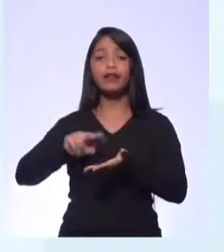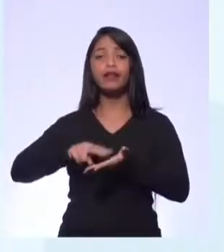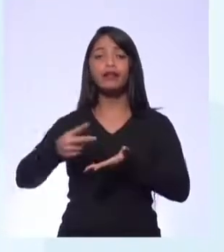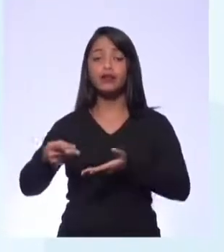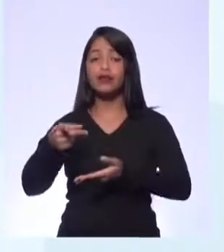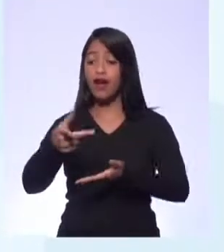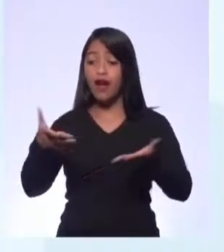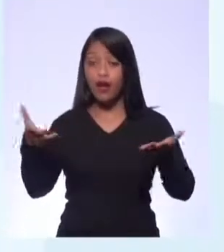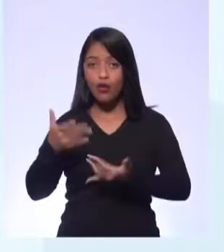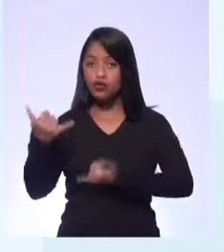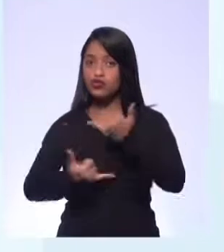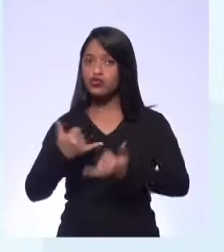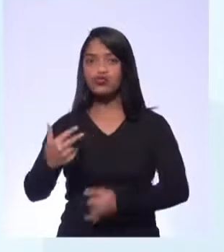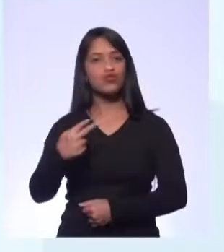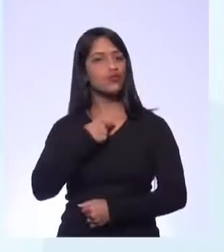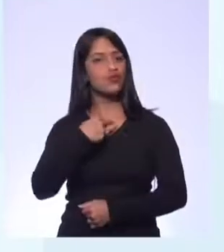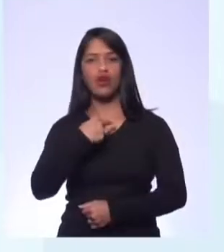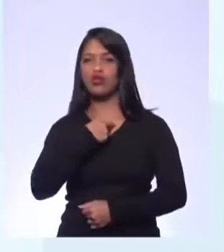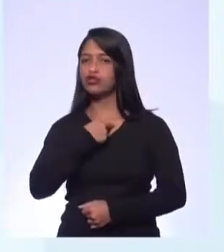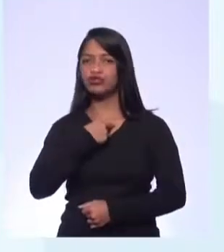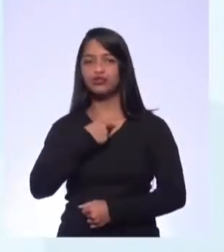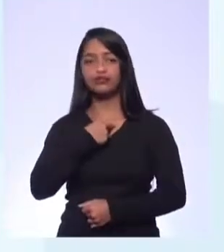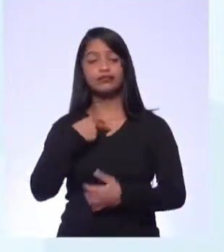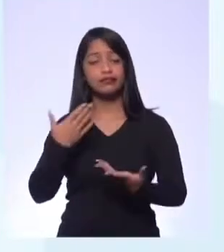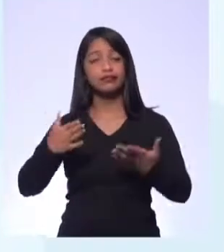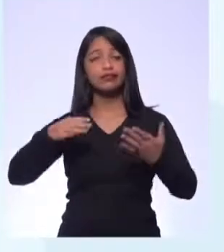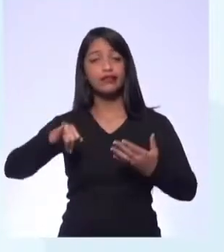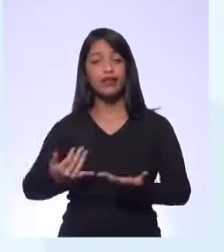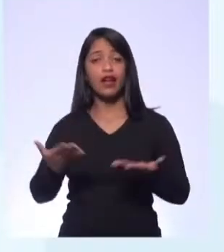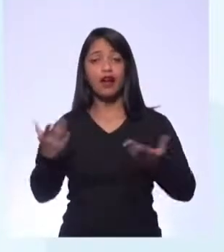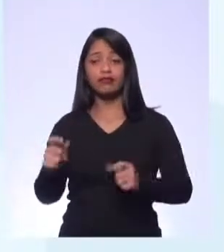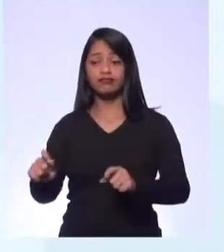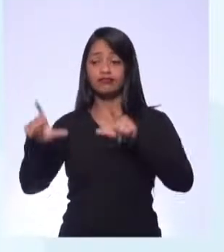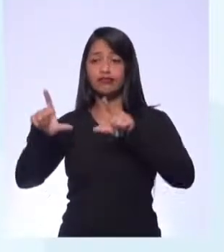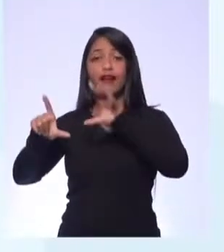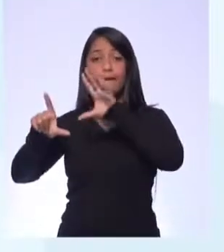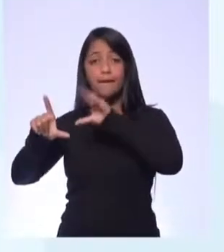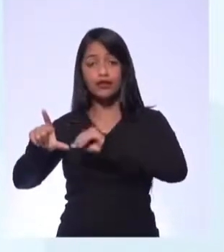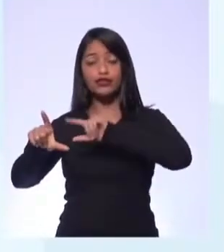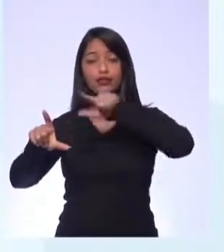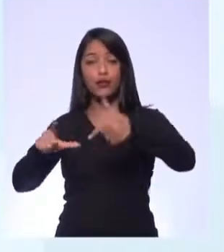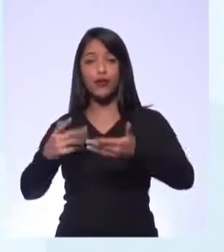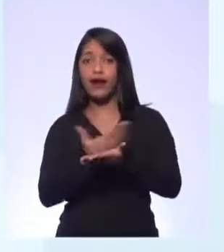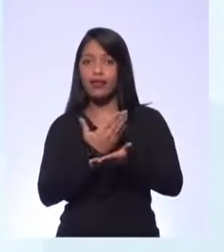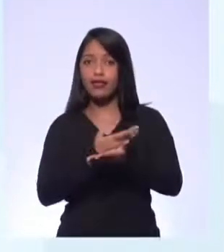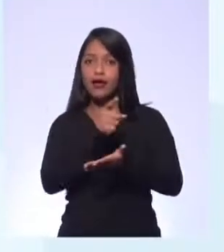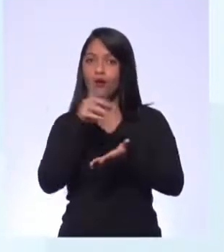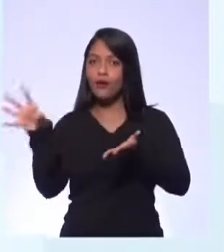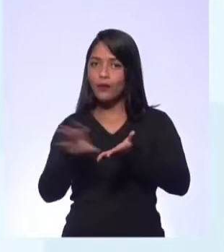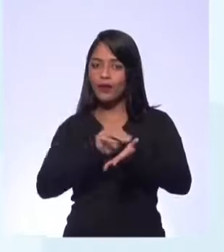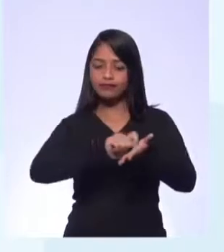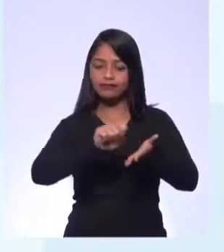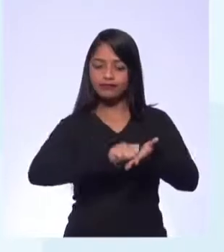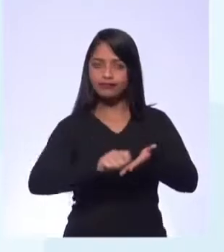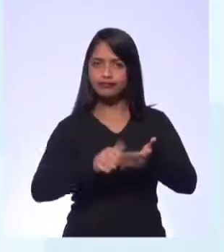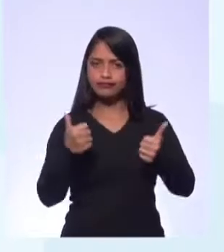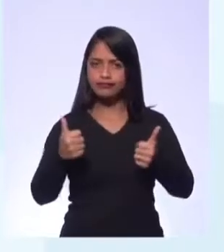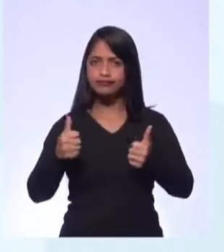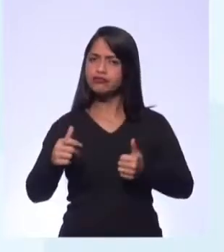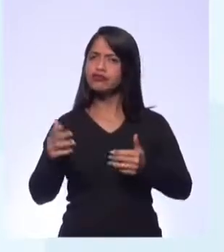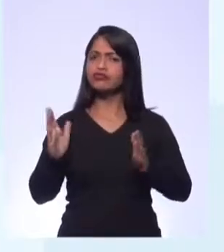agora. Então, dá um print aí, bonitinho, para você organizar o seu caderno, certo? Acho que já deu para dar o print, não